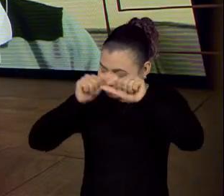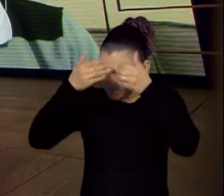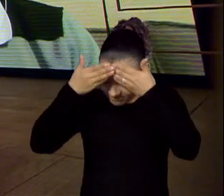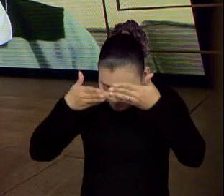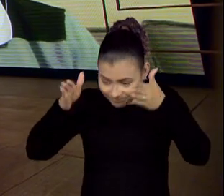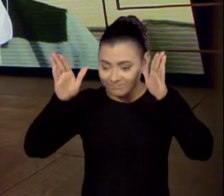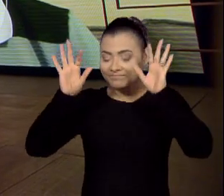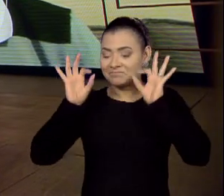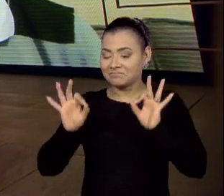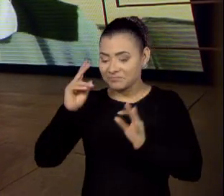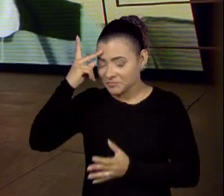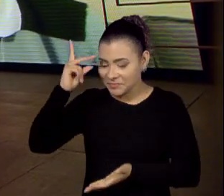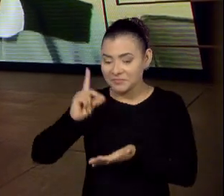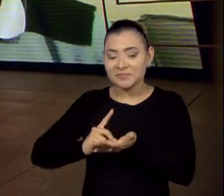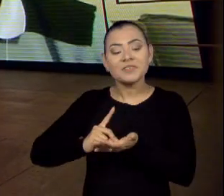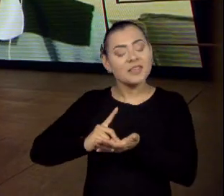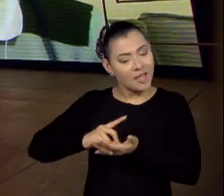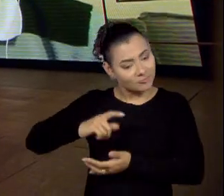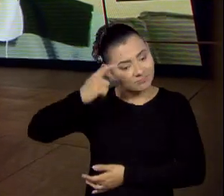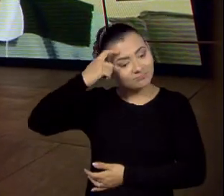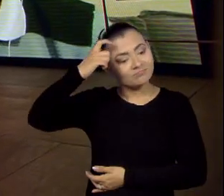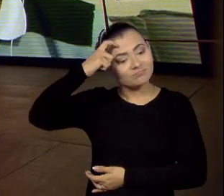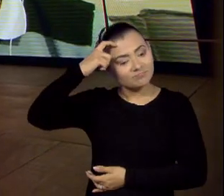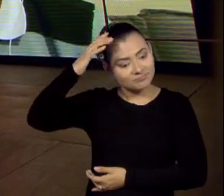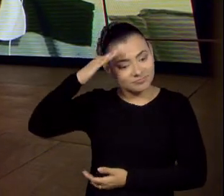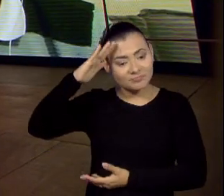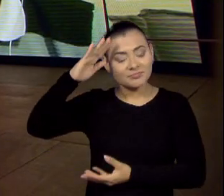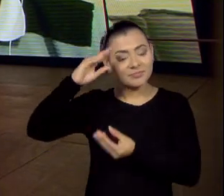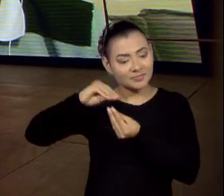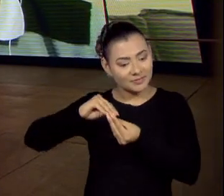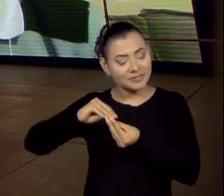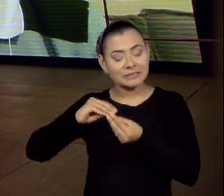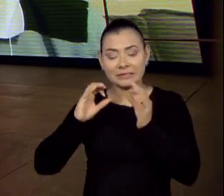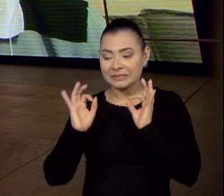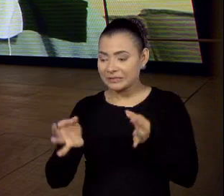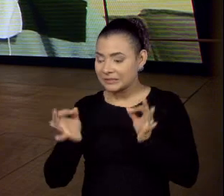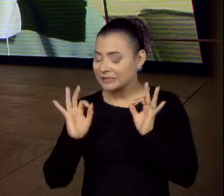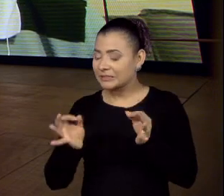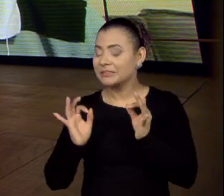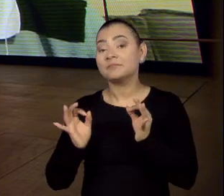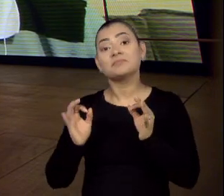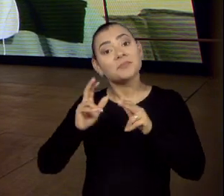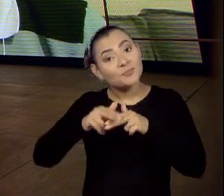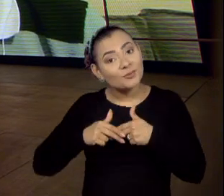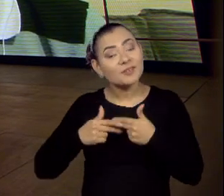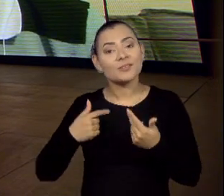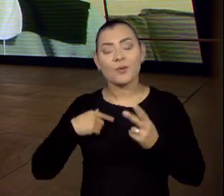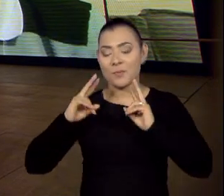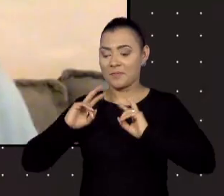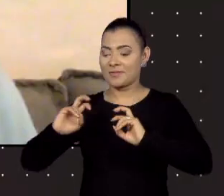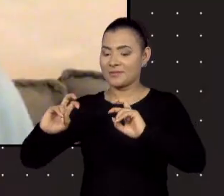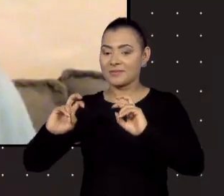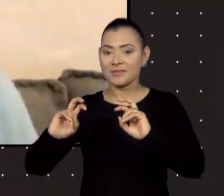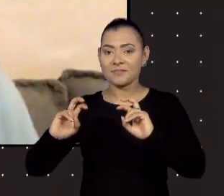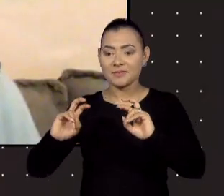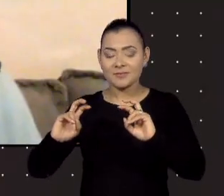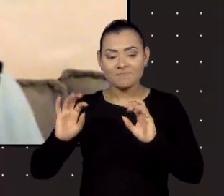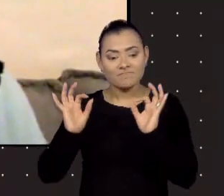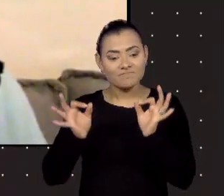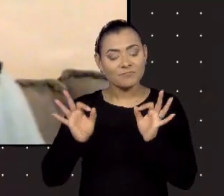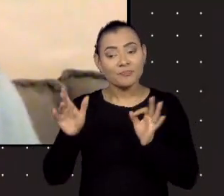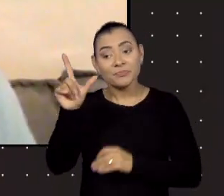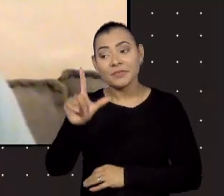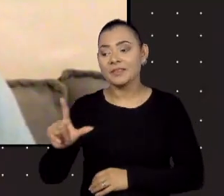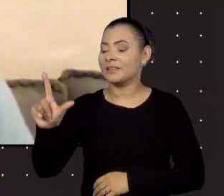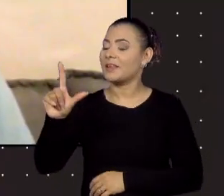cabeça, e eu me entrosei nas coisas. Então, eu percebi, numa determinada altura, que a